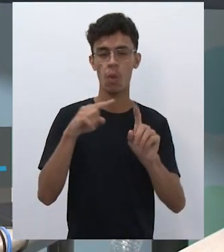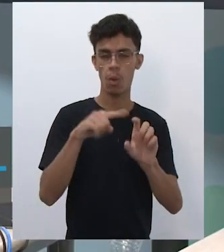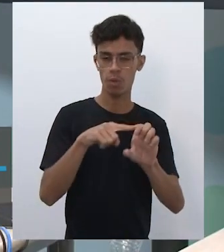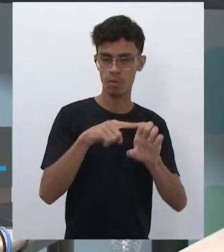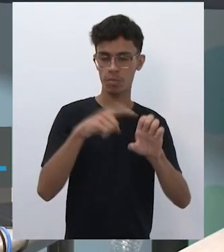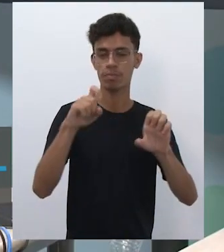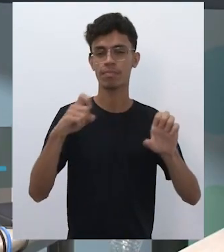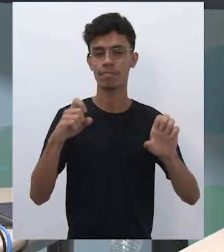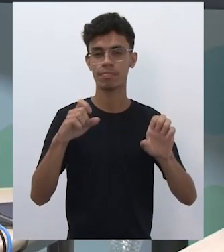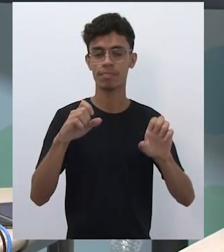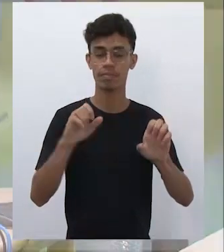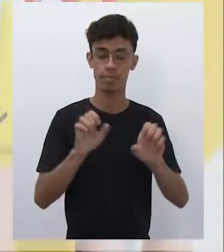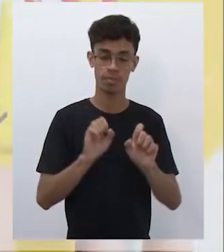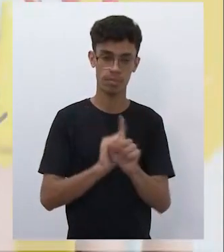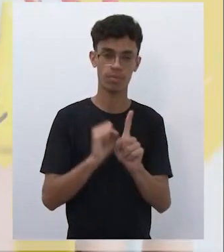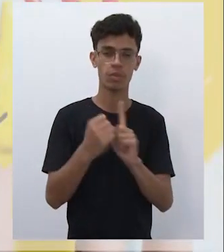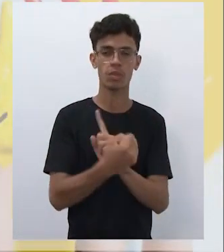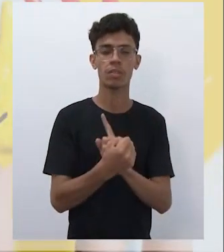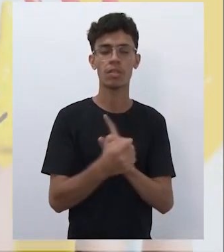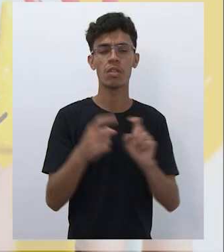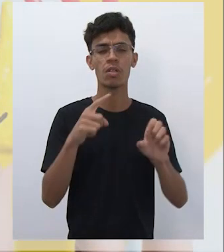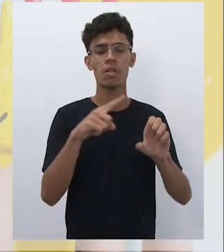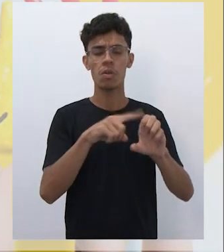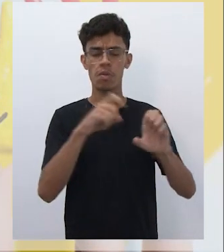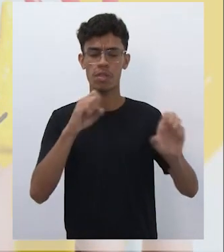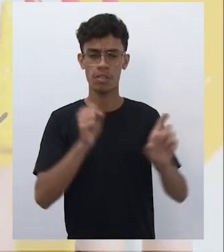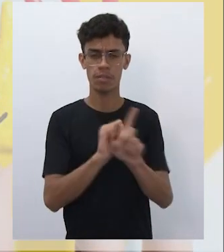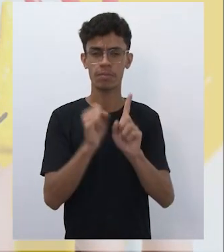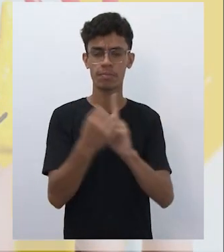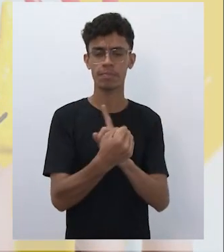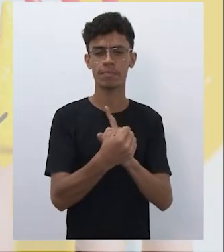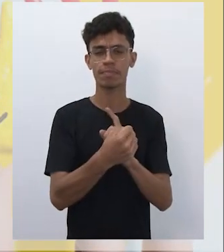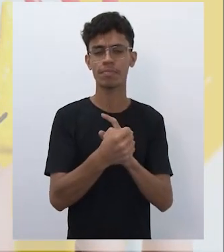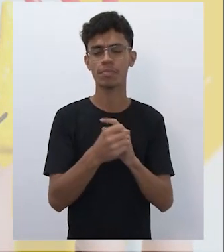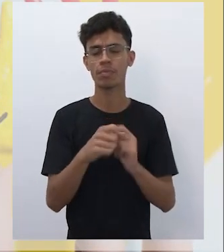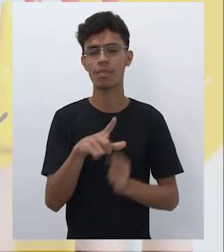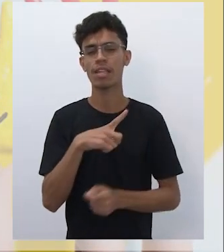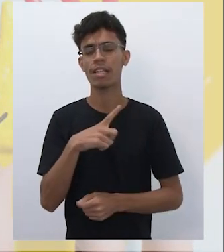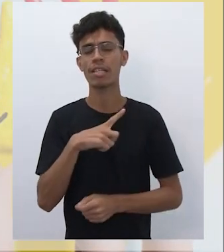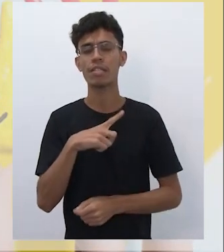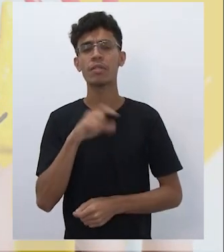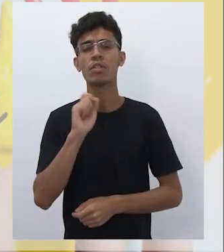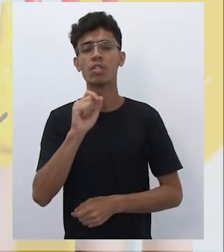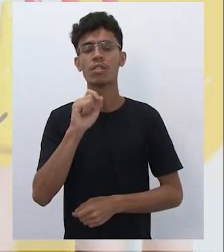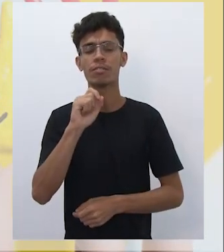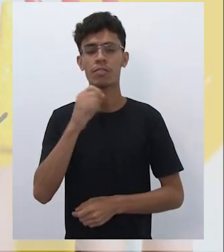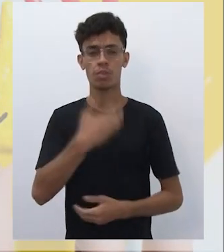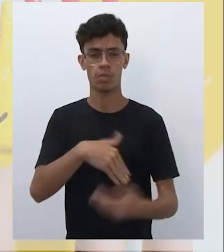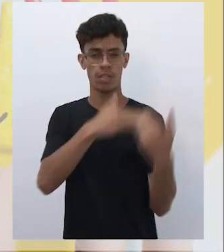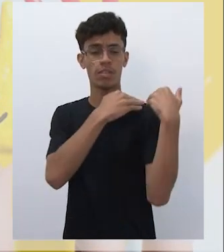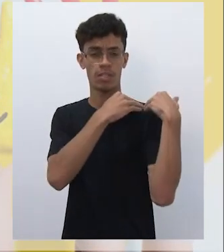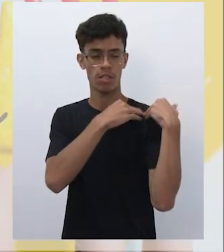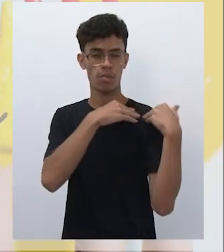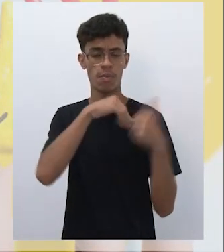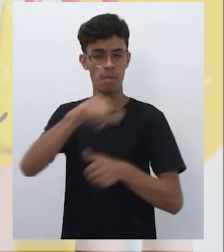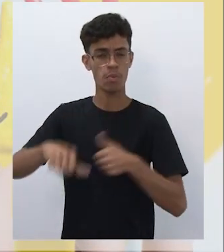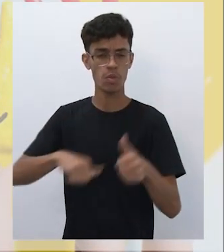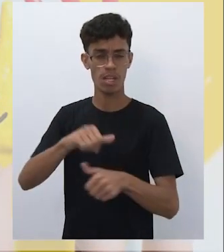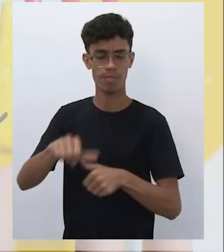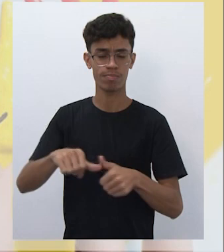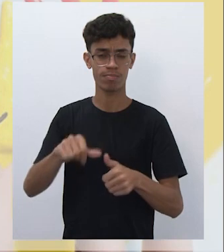social. Bom, pessoal, empreendedores sociais têm o papel de agentes de mudança no setor